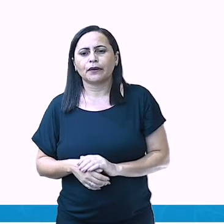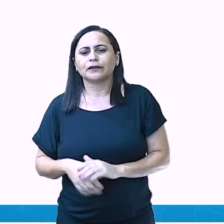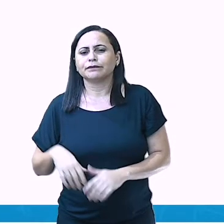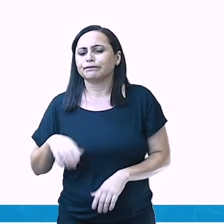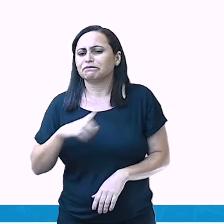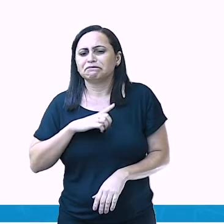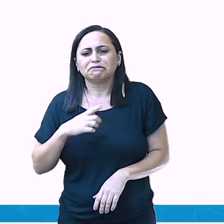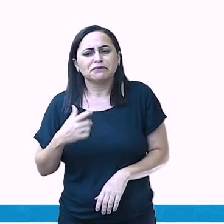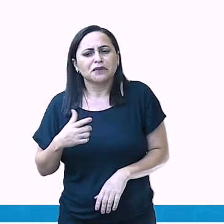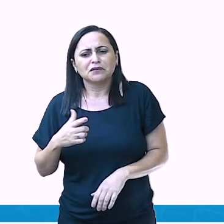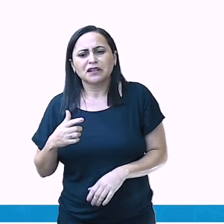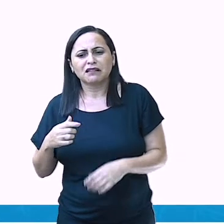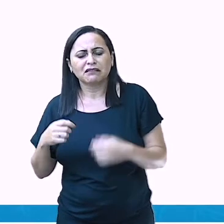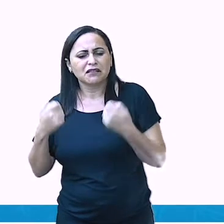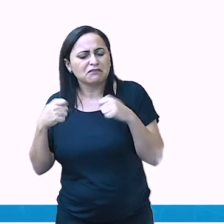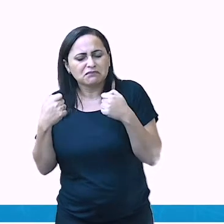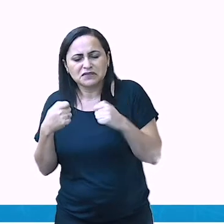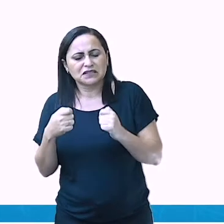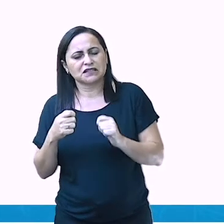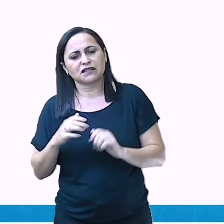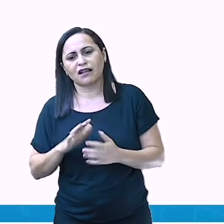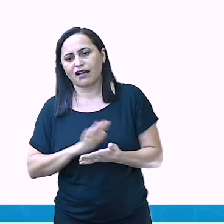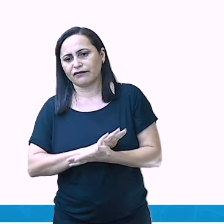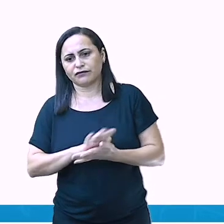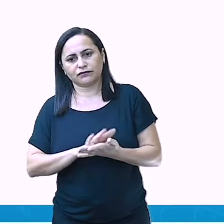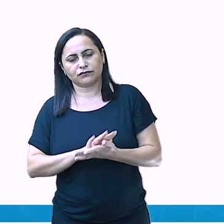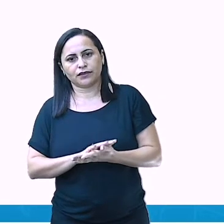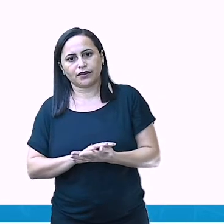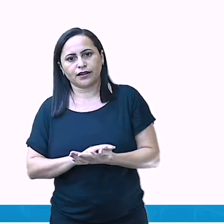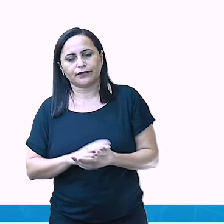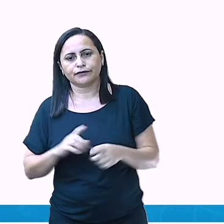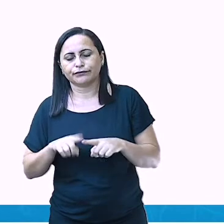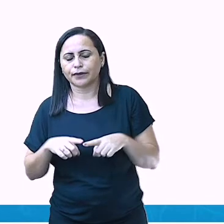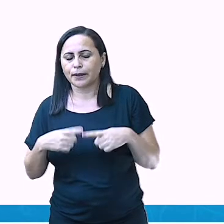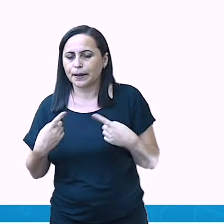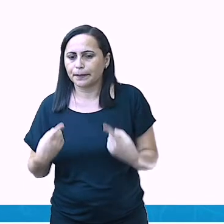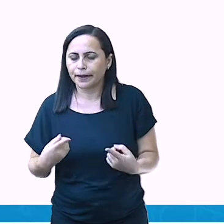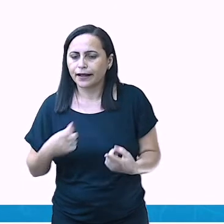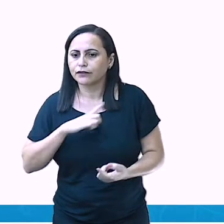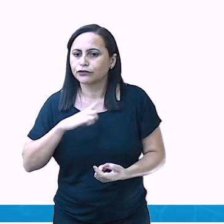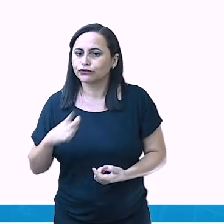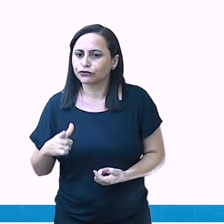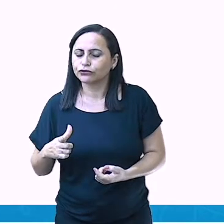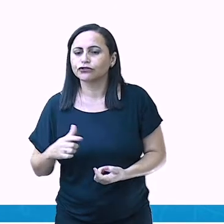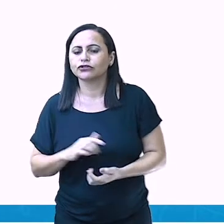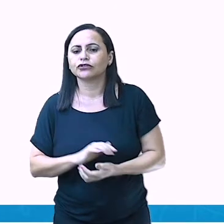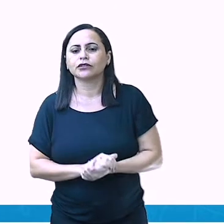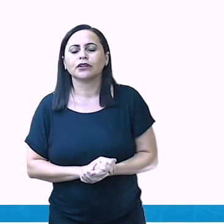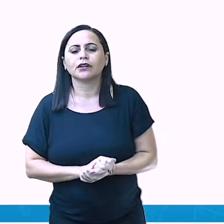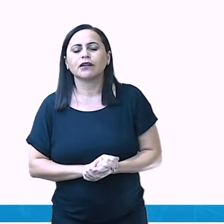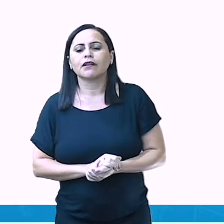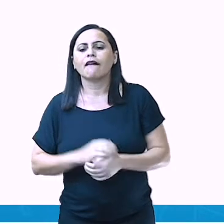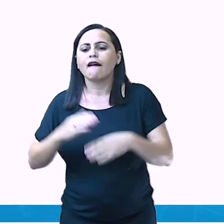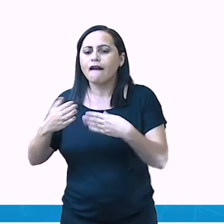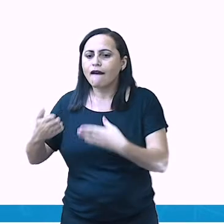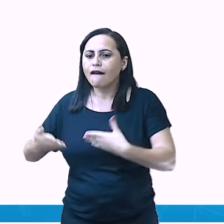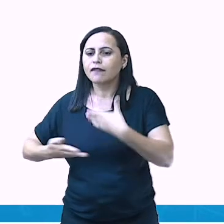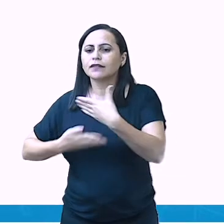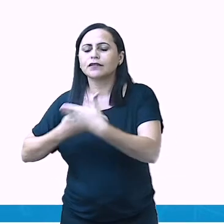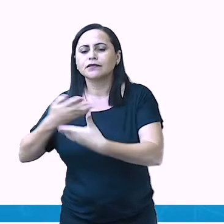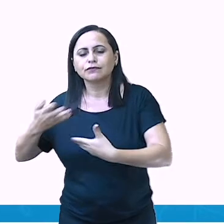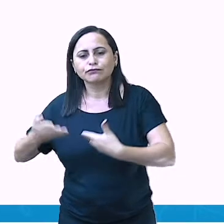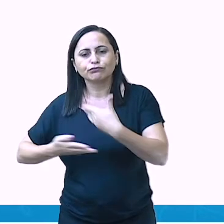aquilo. Mas a exploração, né, desta mão de obra indígena fizeram com que os portugueses fizeram essa